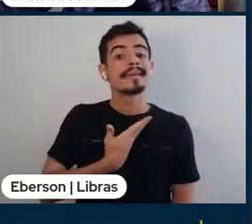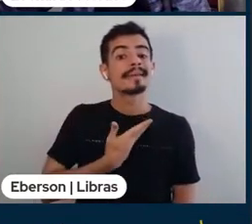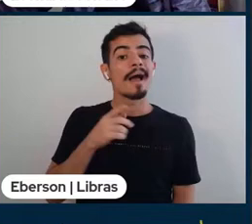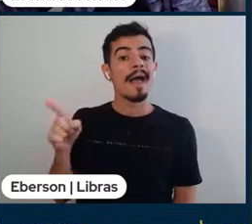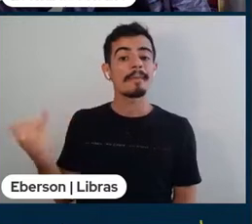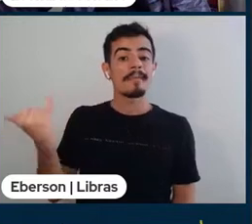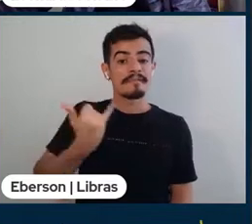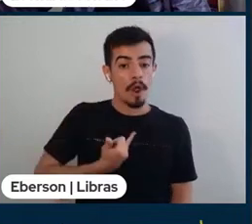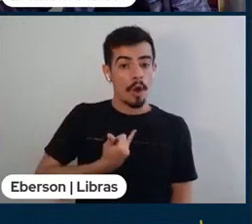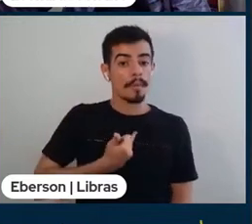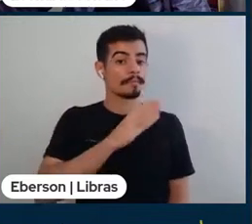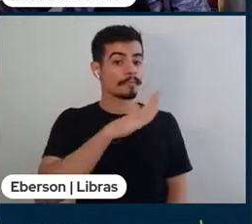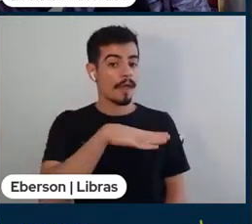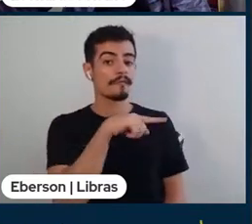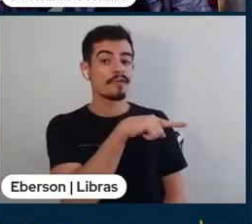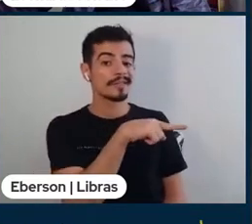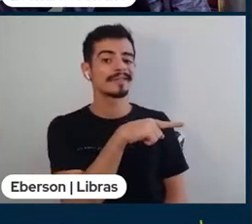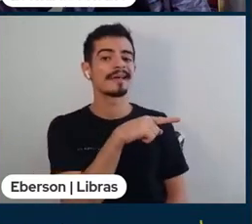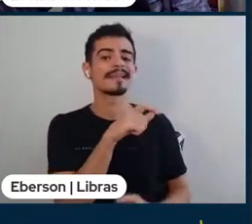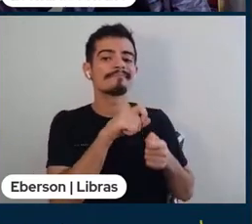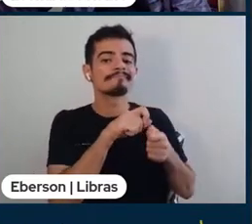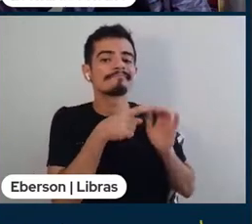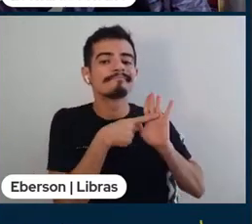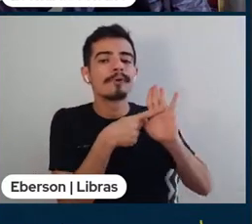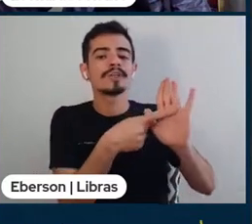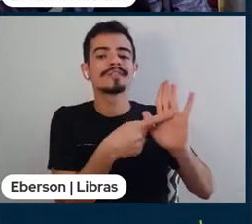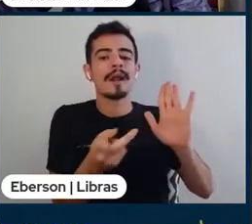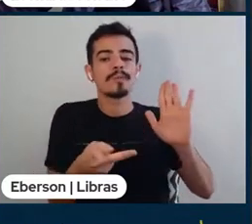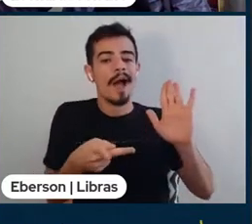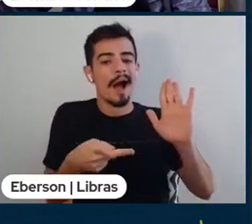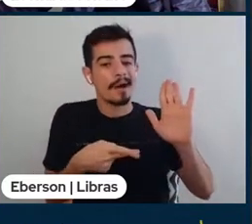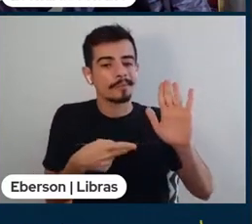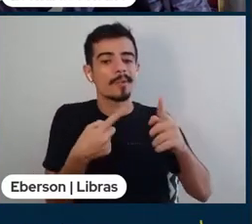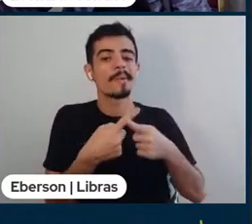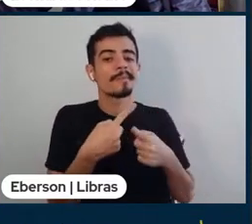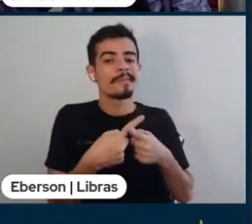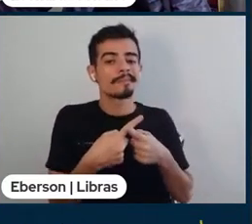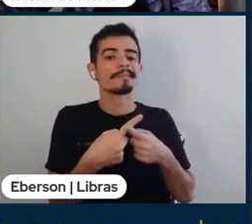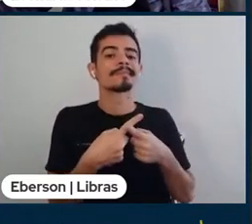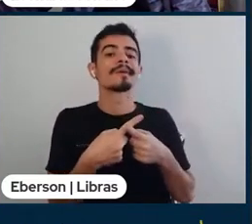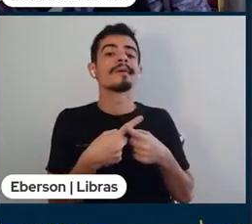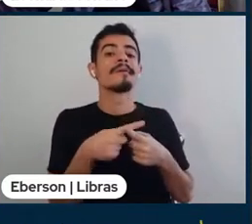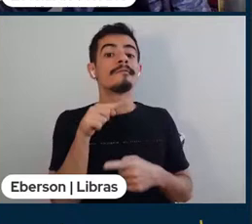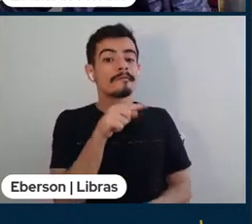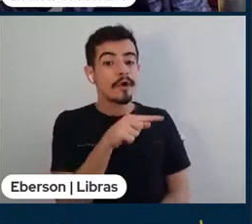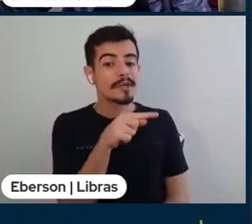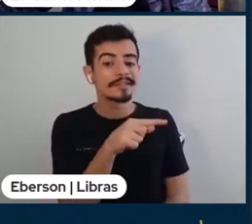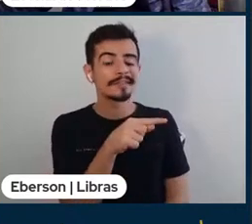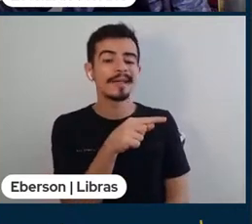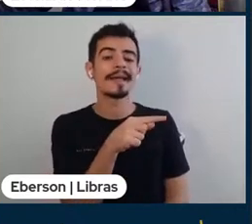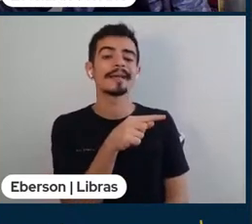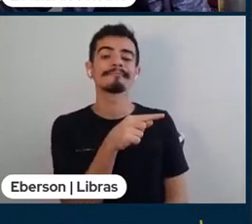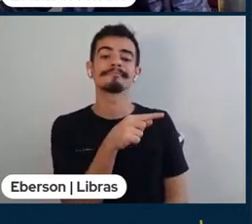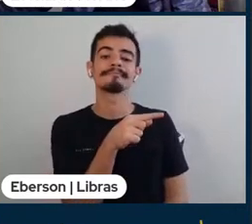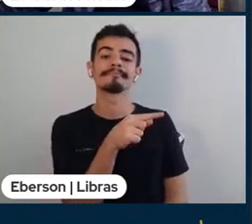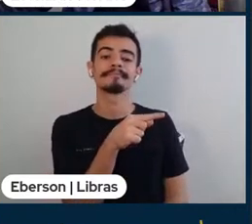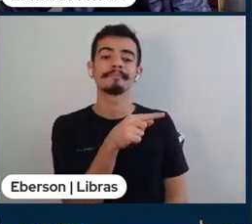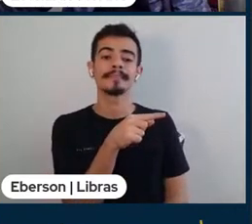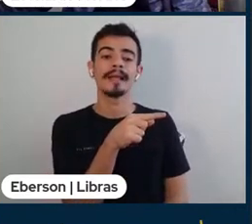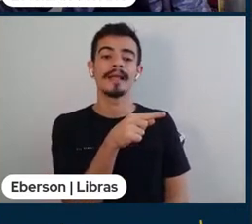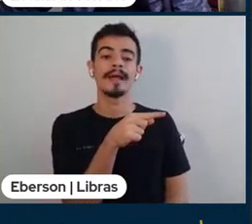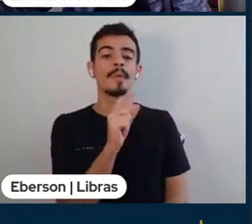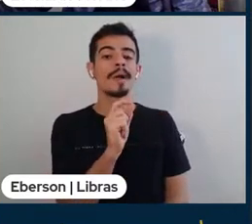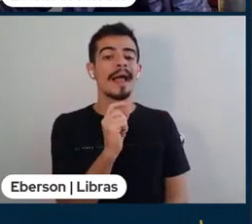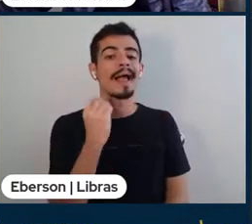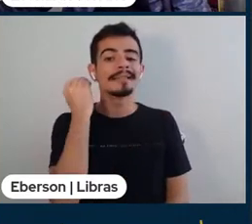está se posicionando errado. Você está se posicionando no mercado de forma errada, porque você está deixando toda a sua